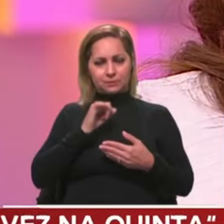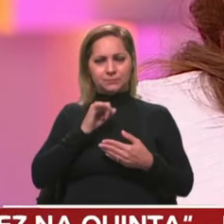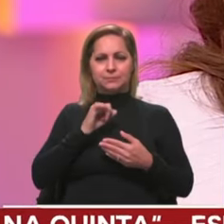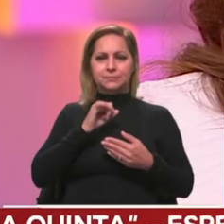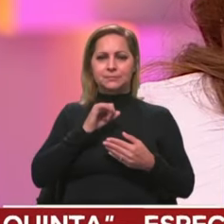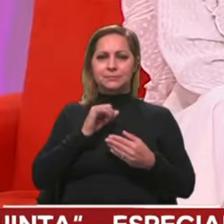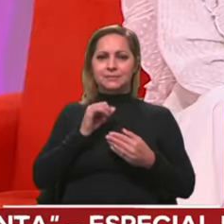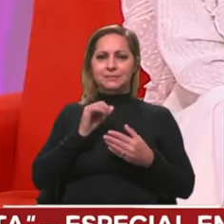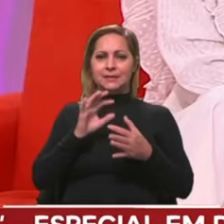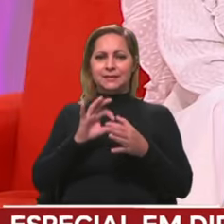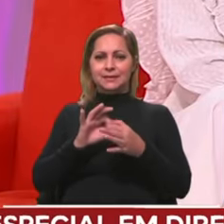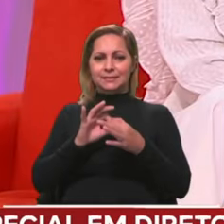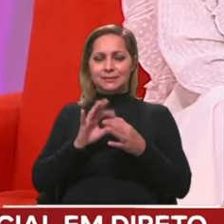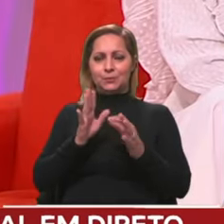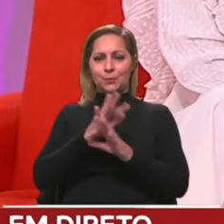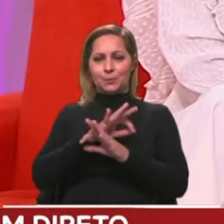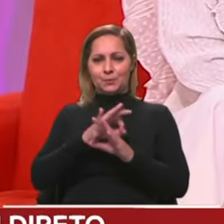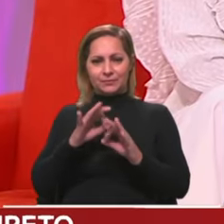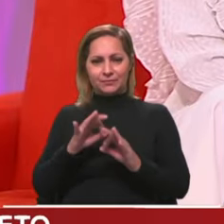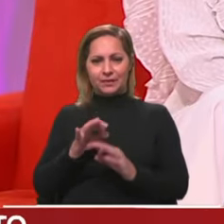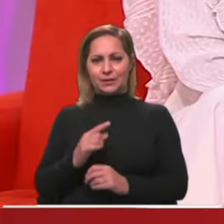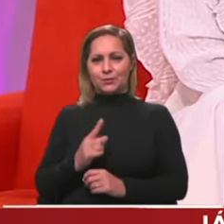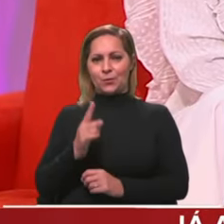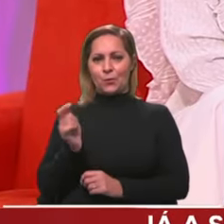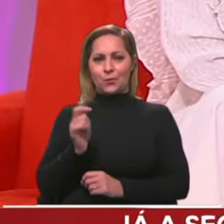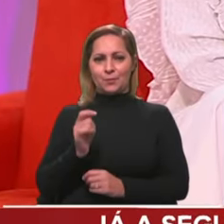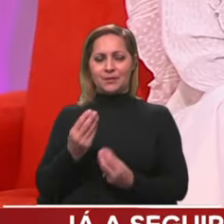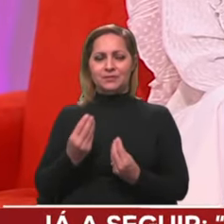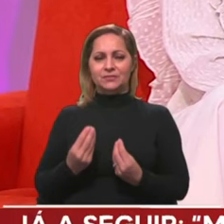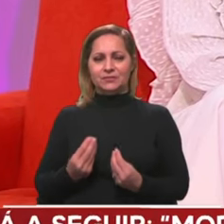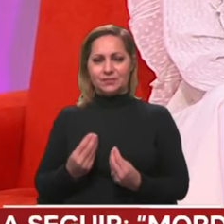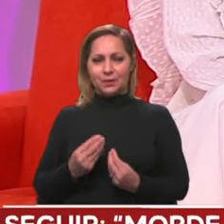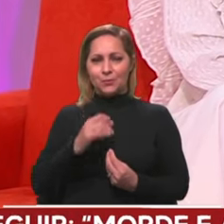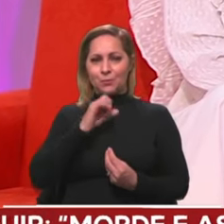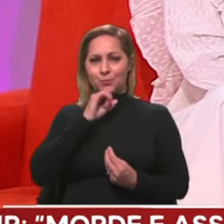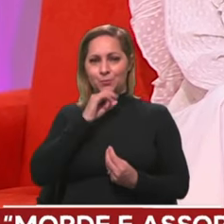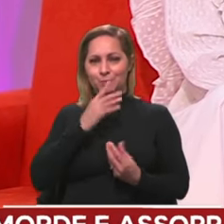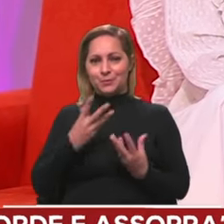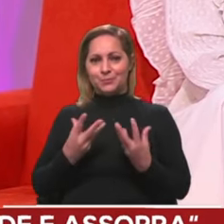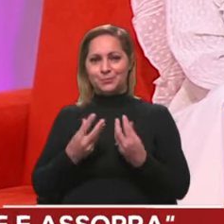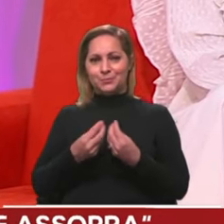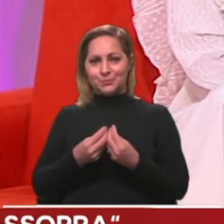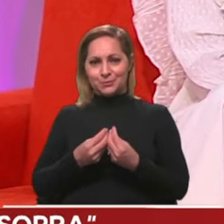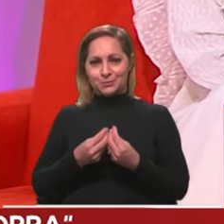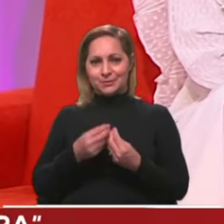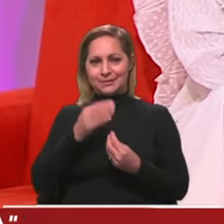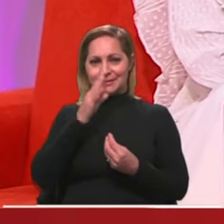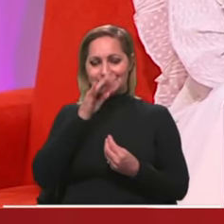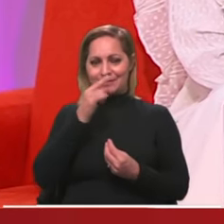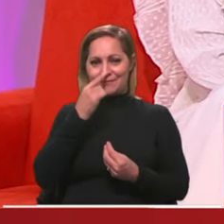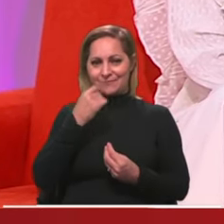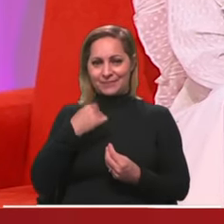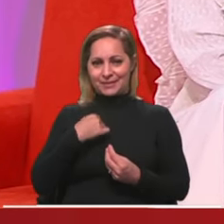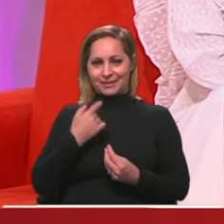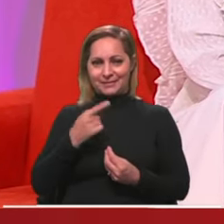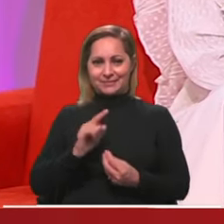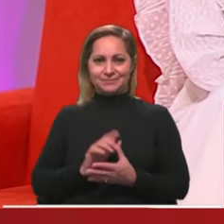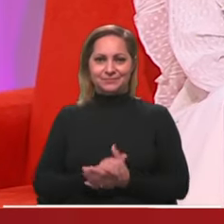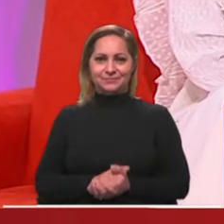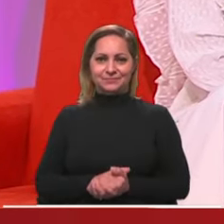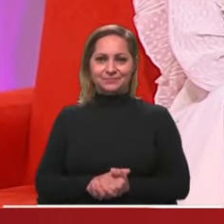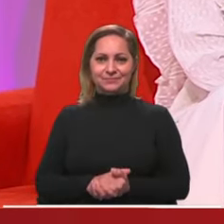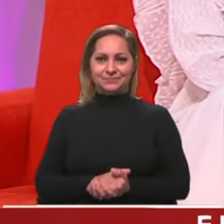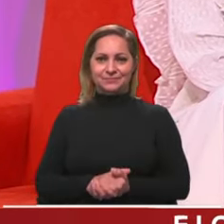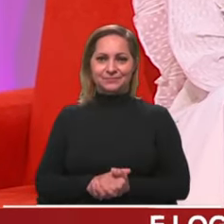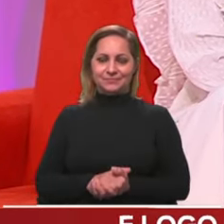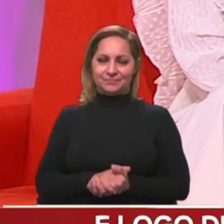perfeita foram foi o mês extraordinário e não estaríamos juntos se eu não tivesse cometido a a pateti ter eh a gente já